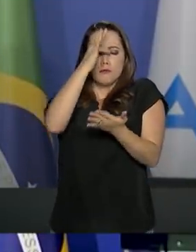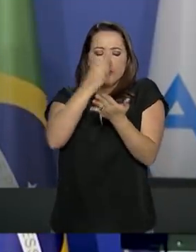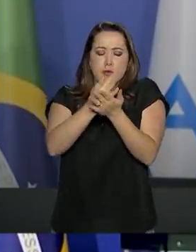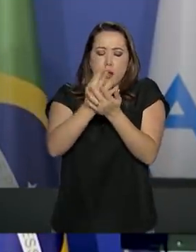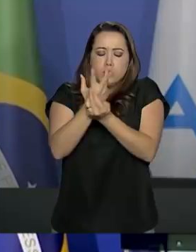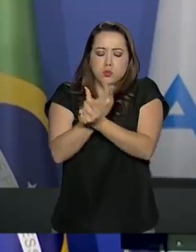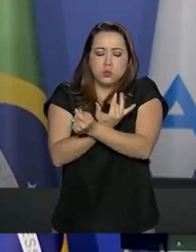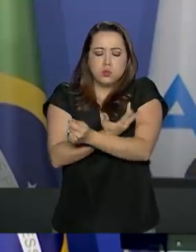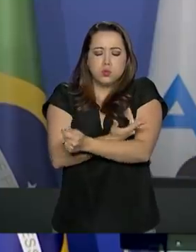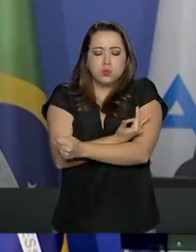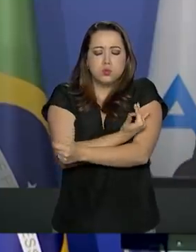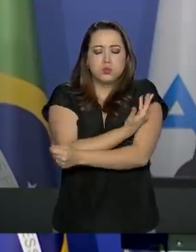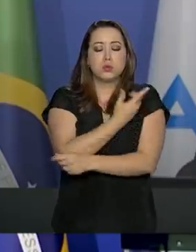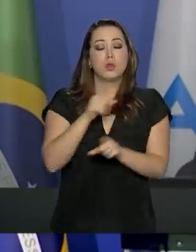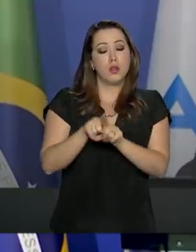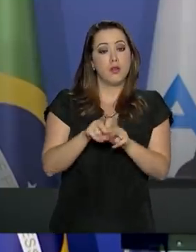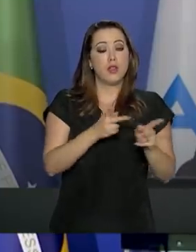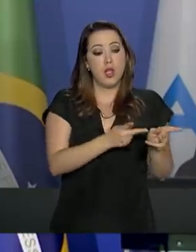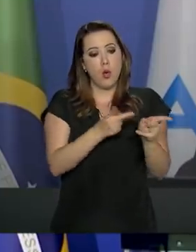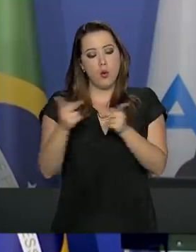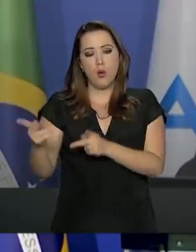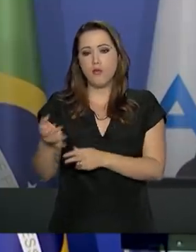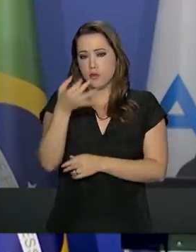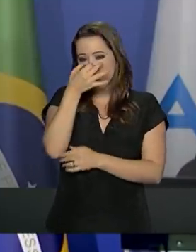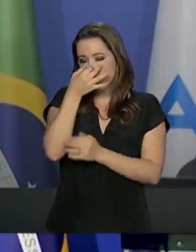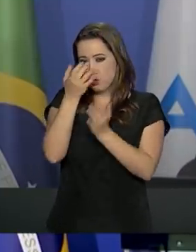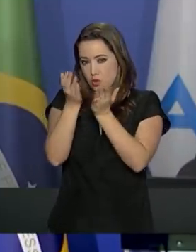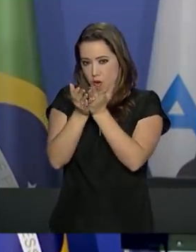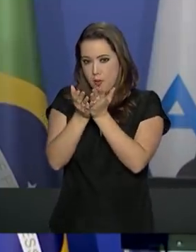felt faith e a convite de pastor